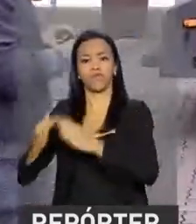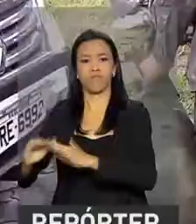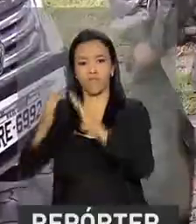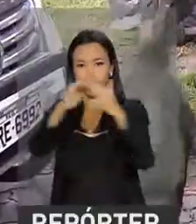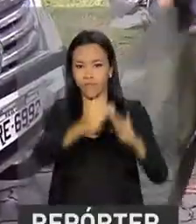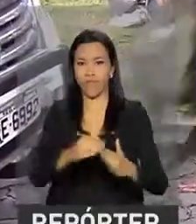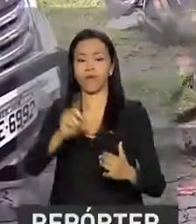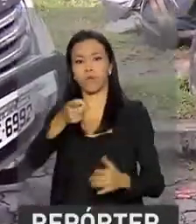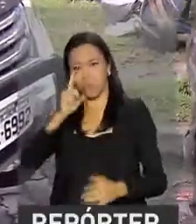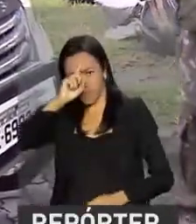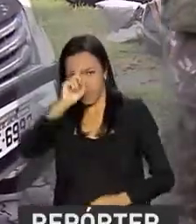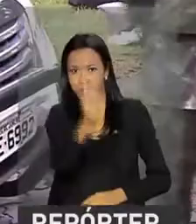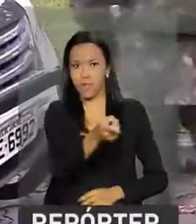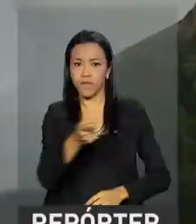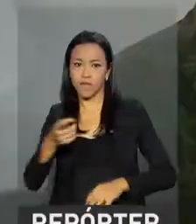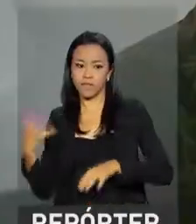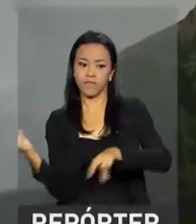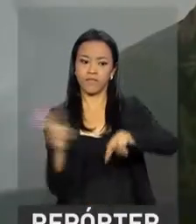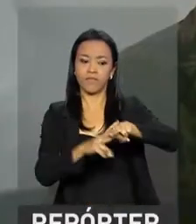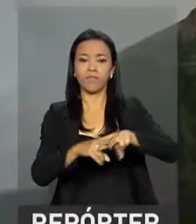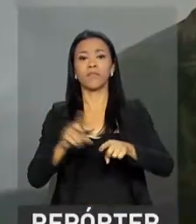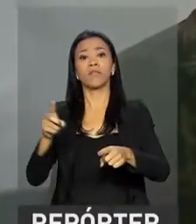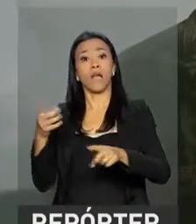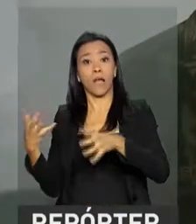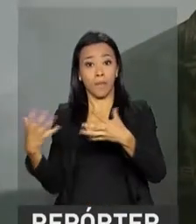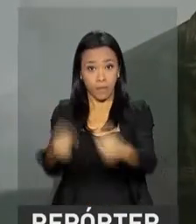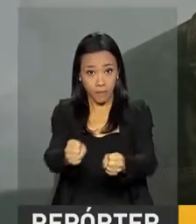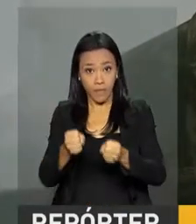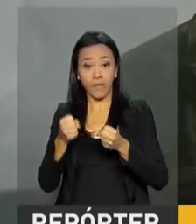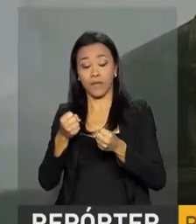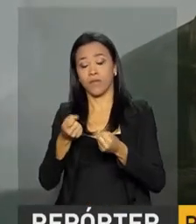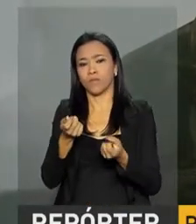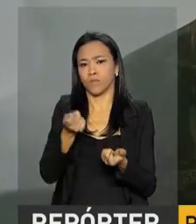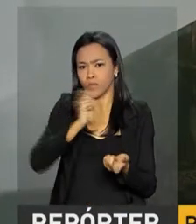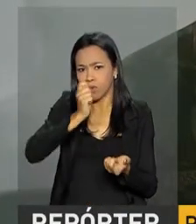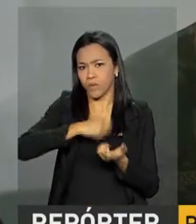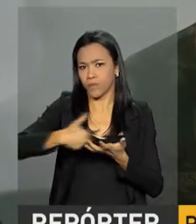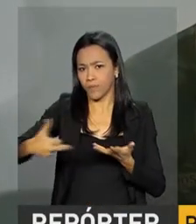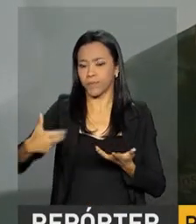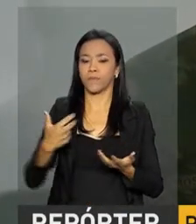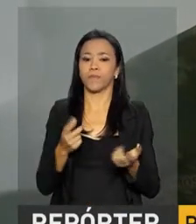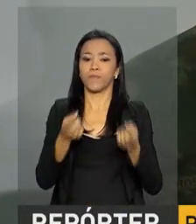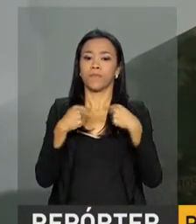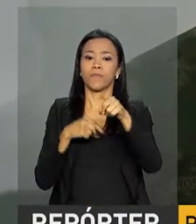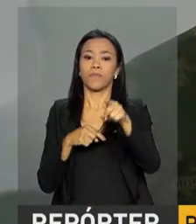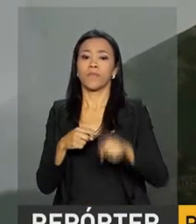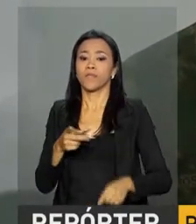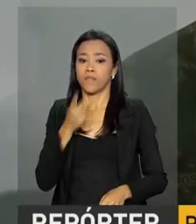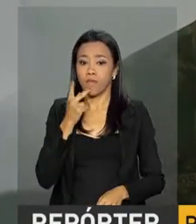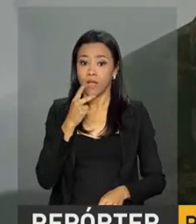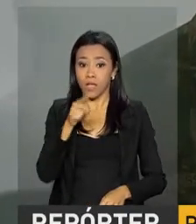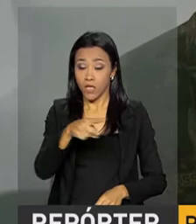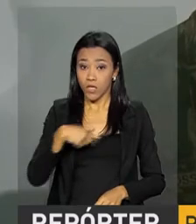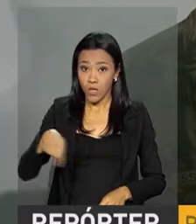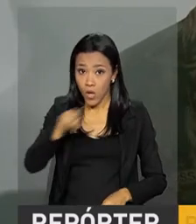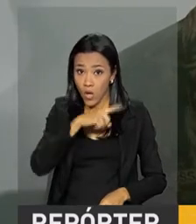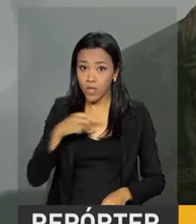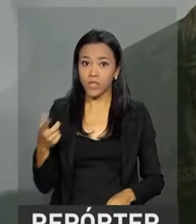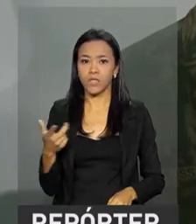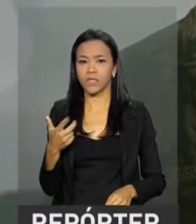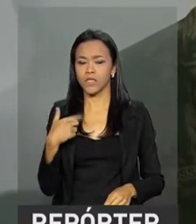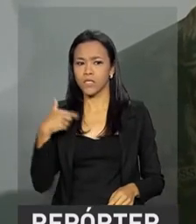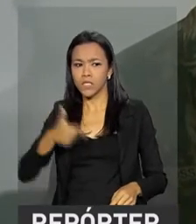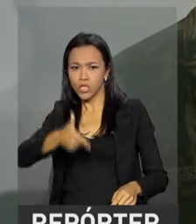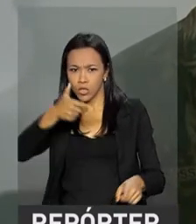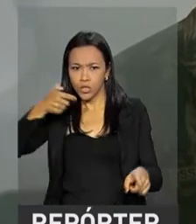prisão e apreensão de drogas. Importante dizer que sem que se disparasse um tiro, sem que nós tivéssemos nenhuma